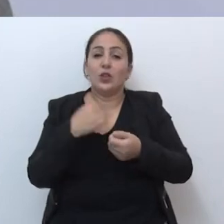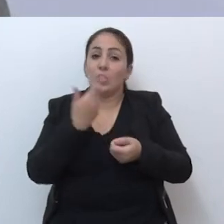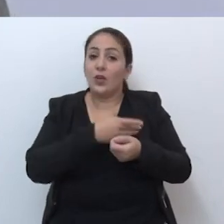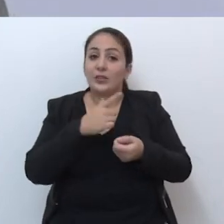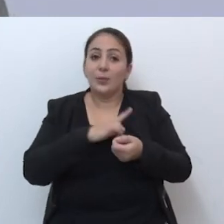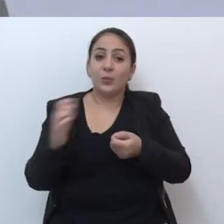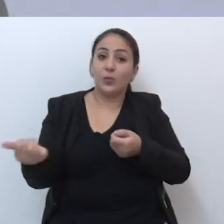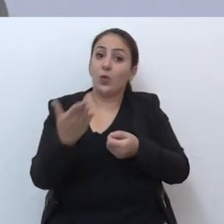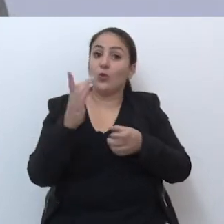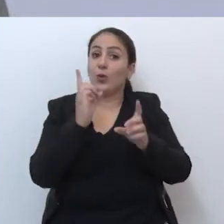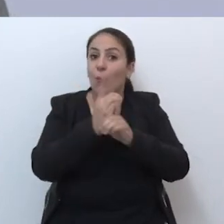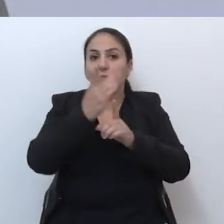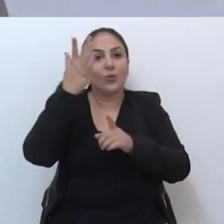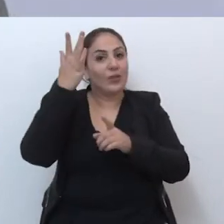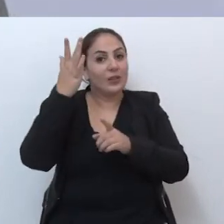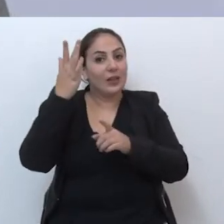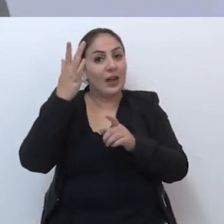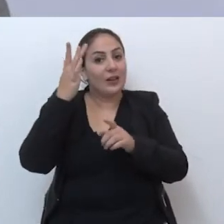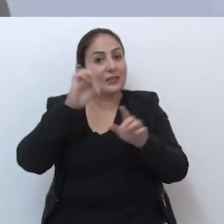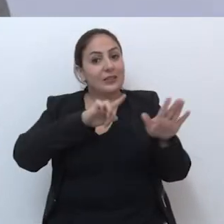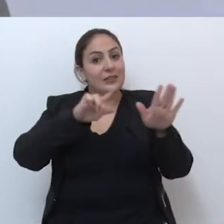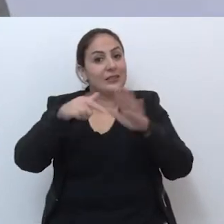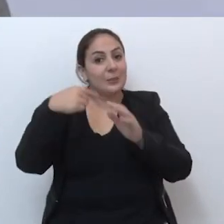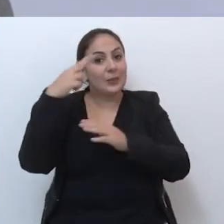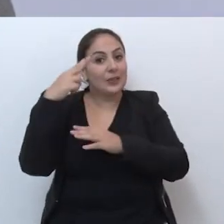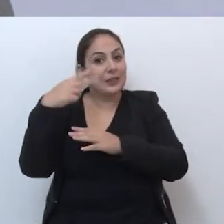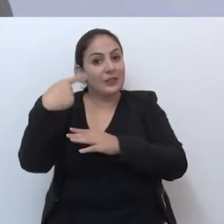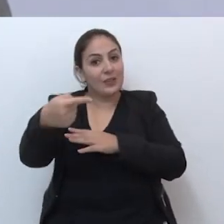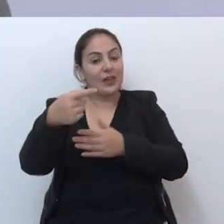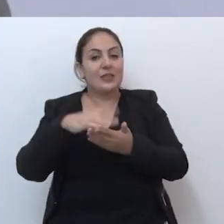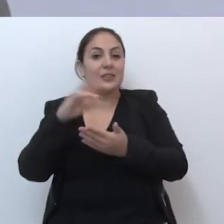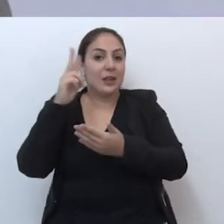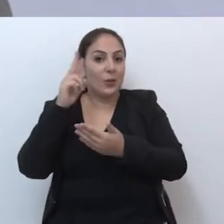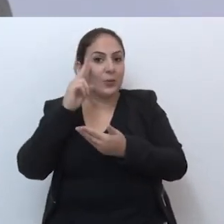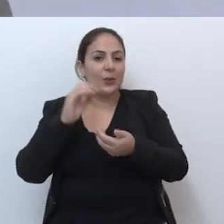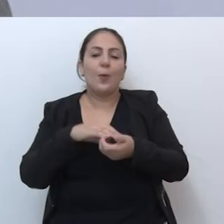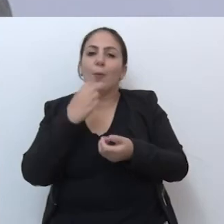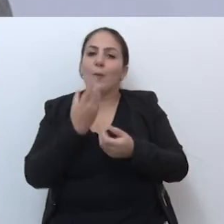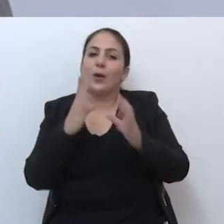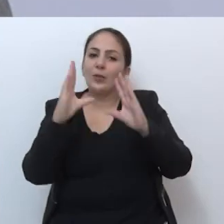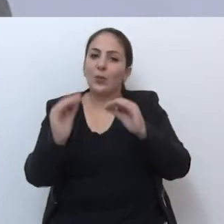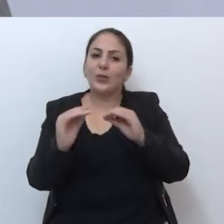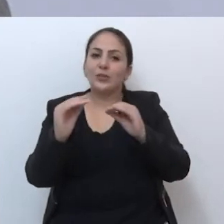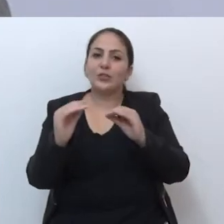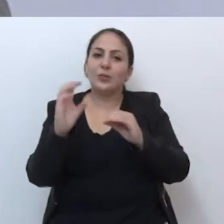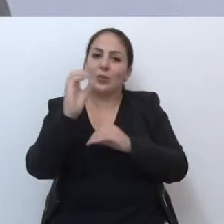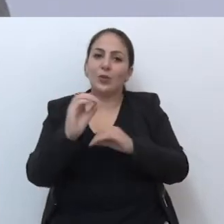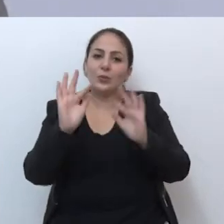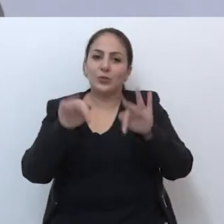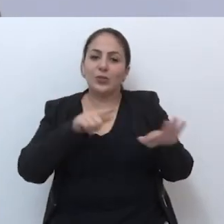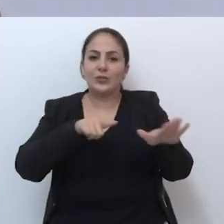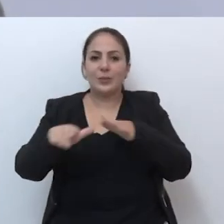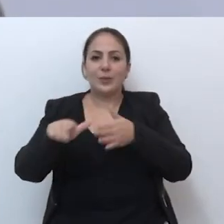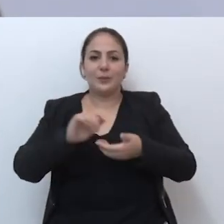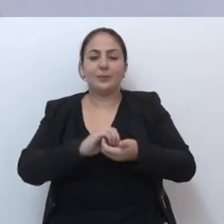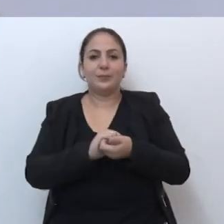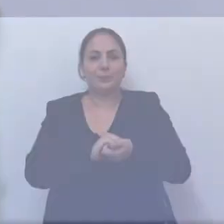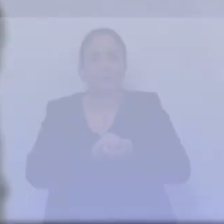Nós temos um novo encontro na próxima segunda-feira. Uma boa noite e um ótimo fim de semana.